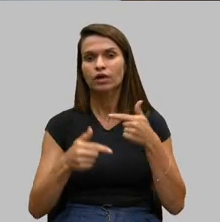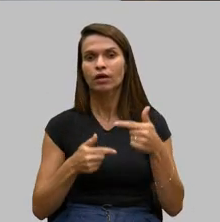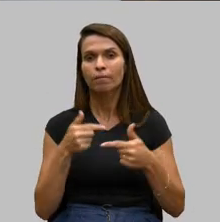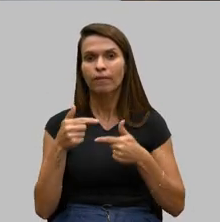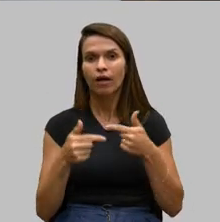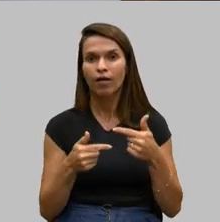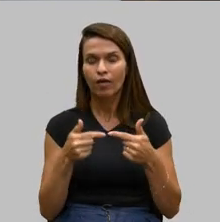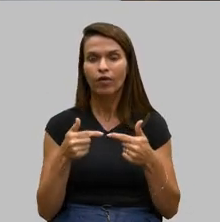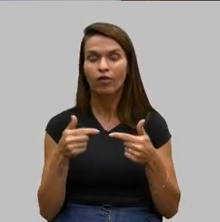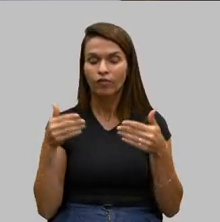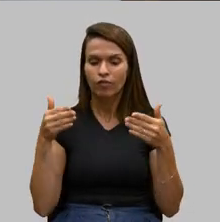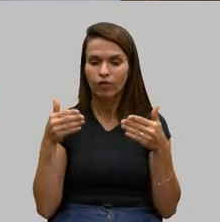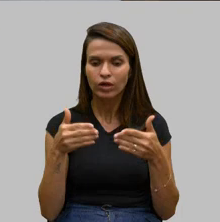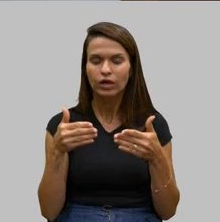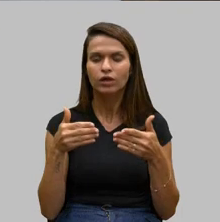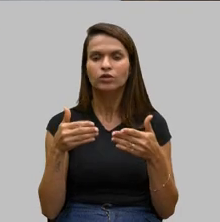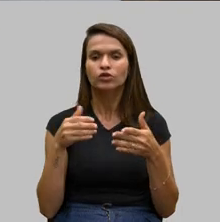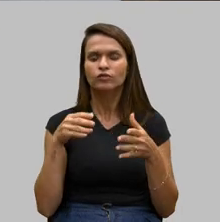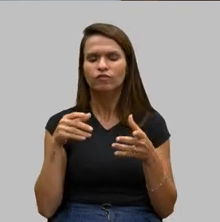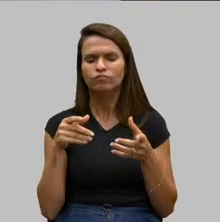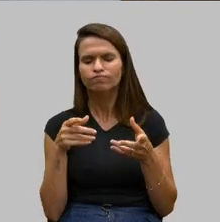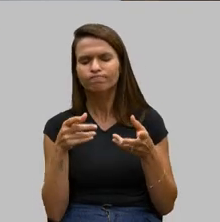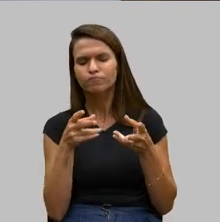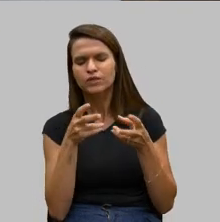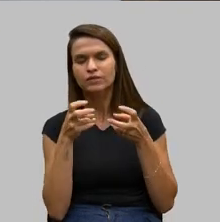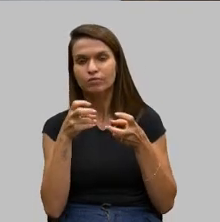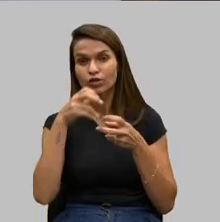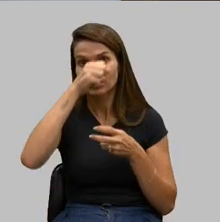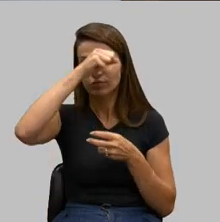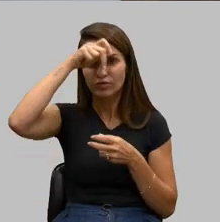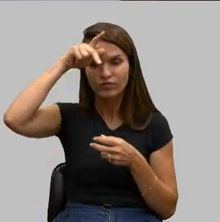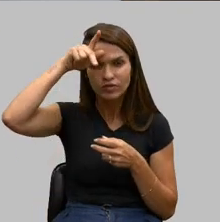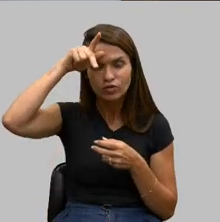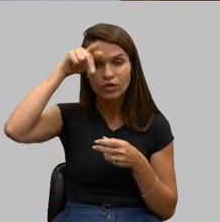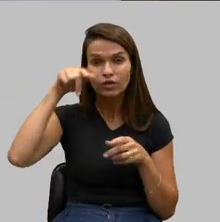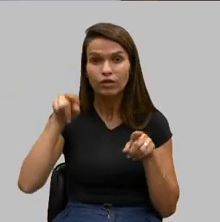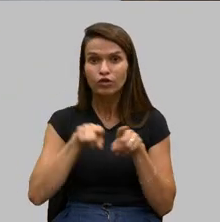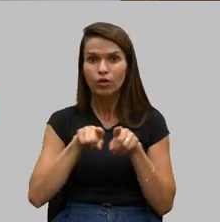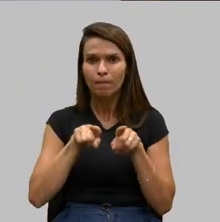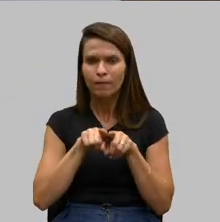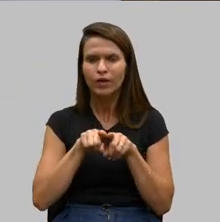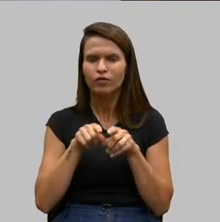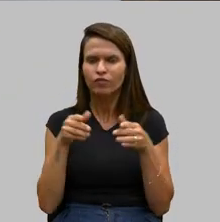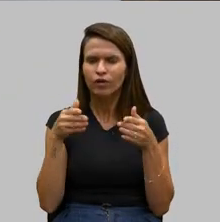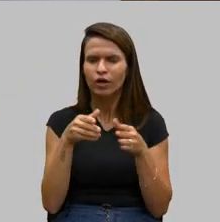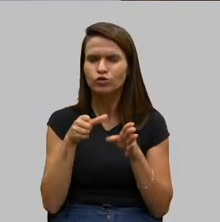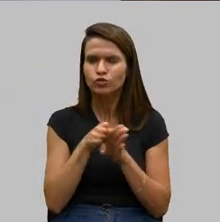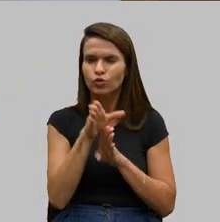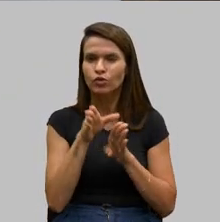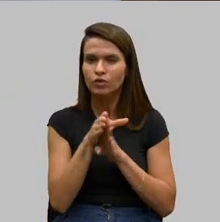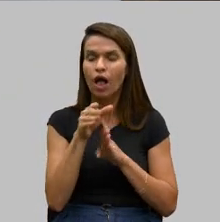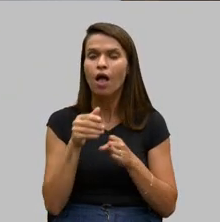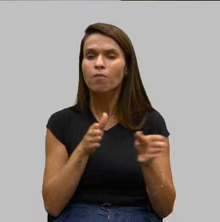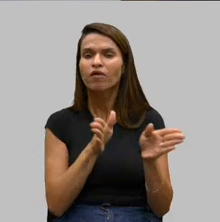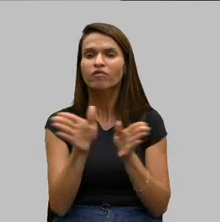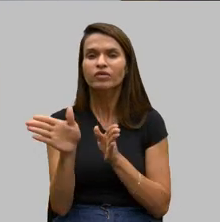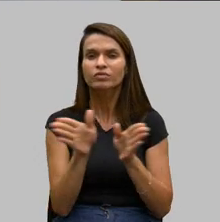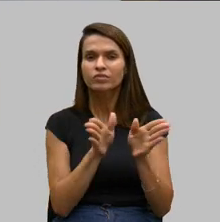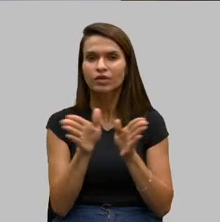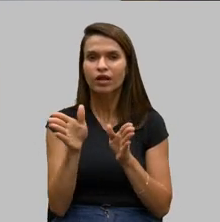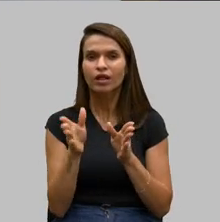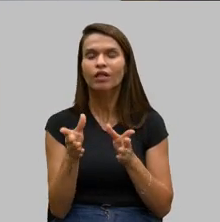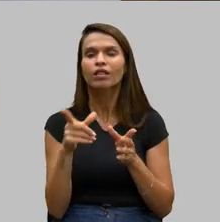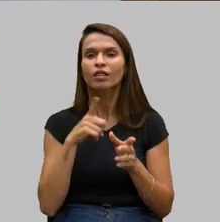envolva as prefeituras a questão dos conselhos é uma viabilidade e tendo conselho